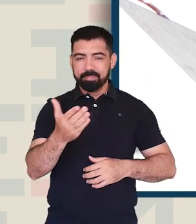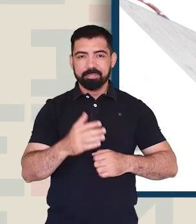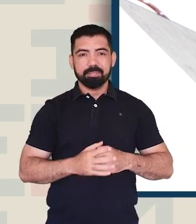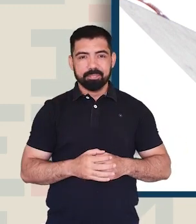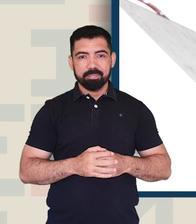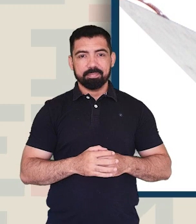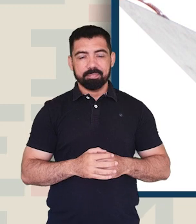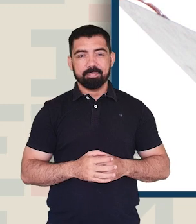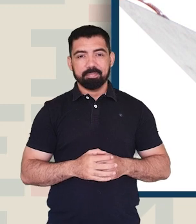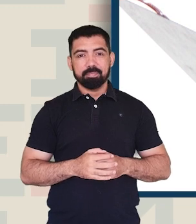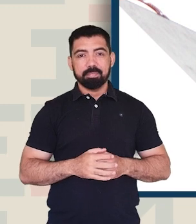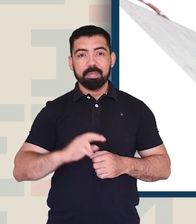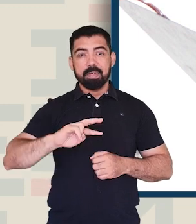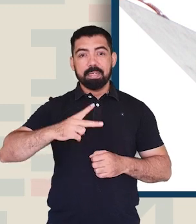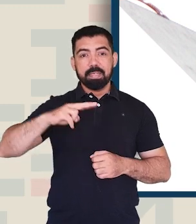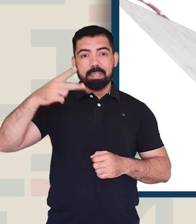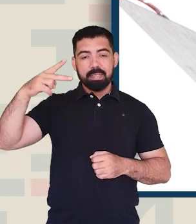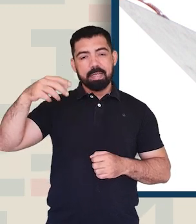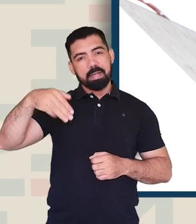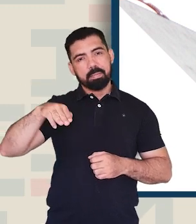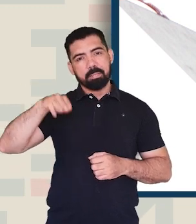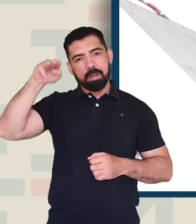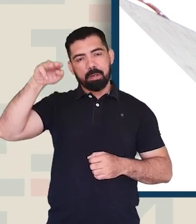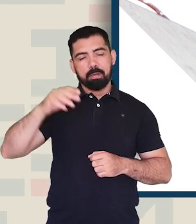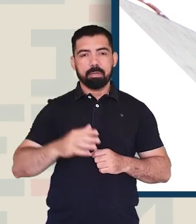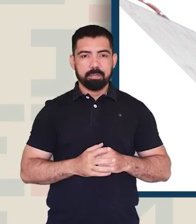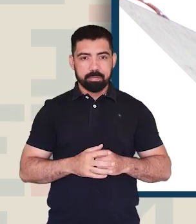onde eu montei uns acordes, né?